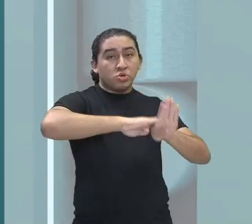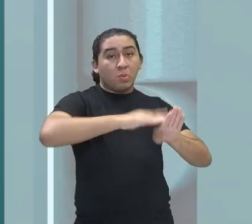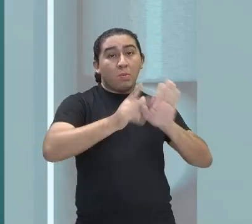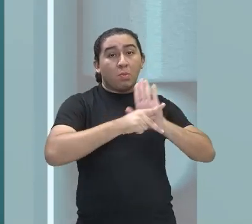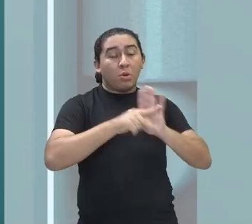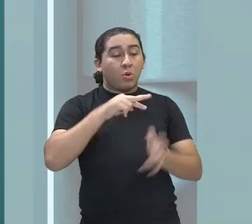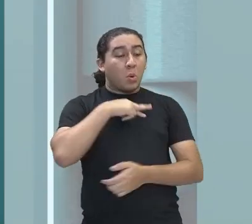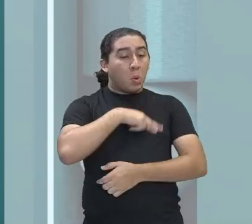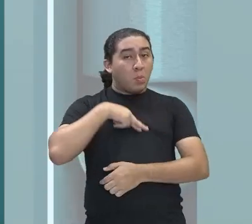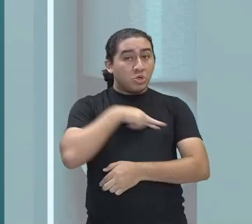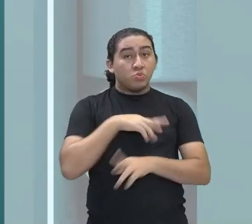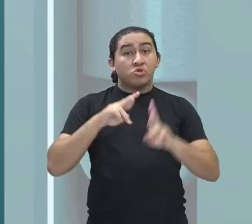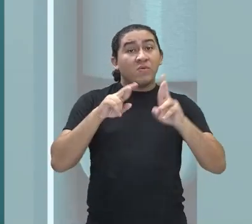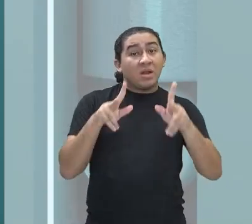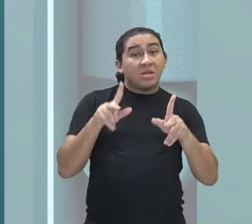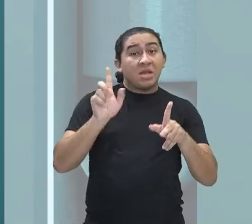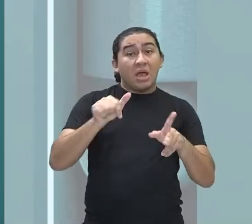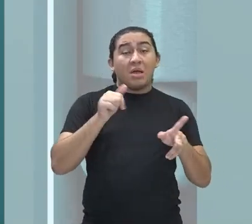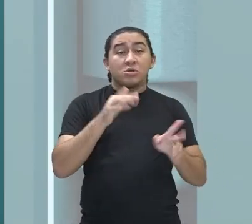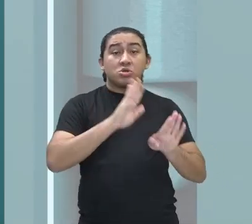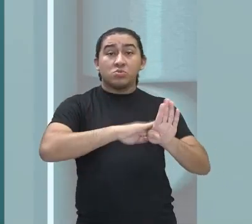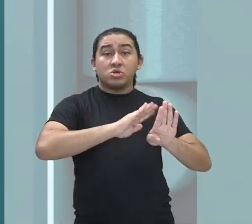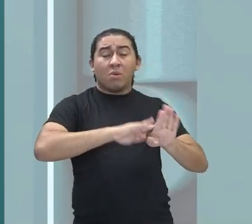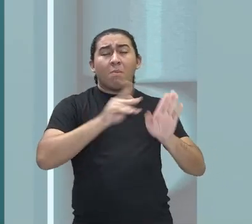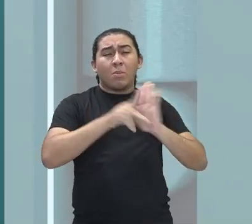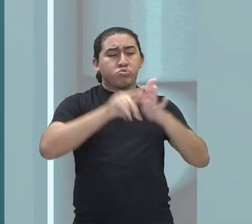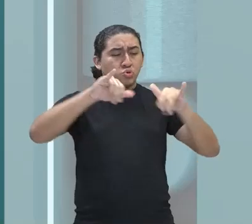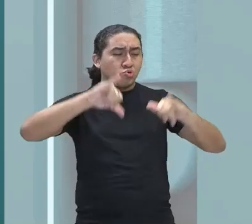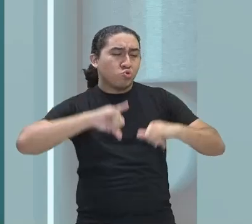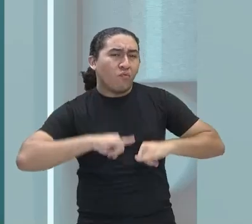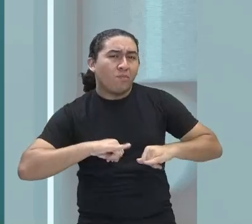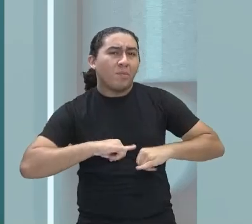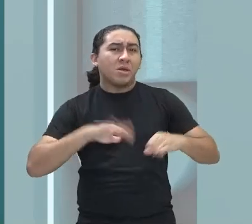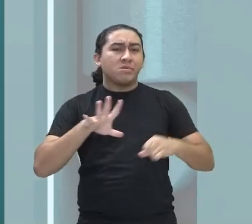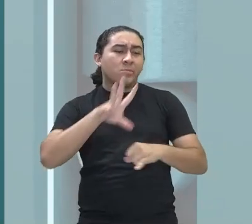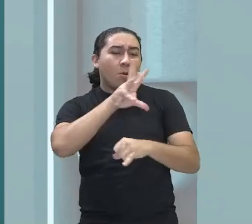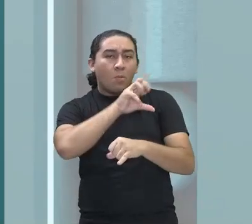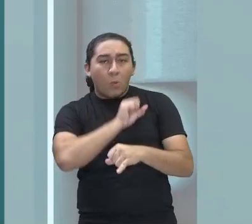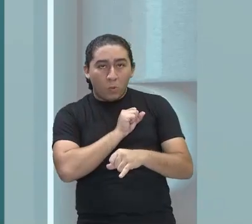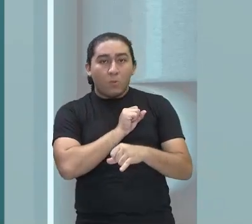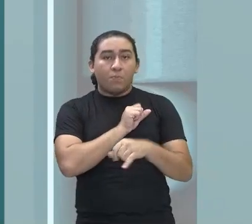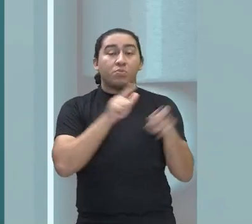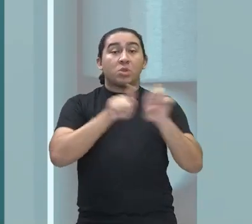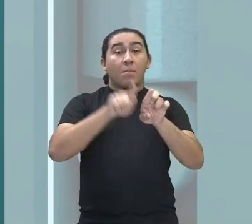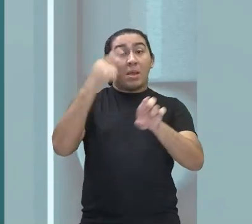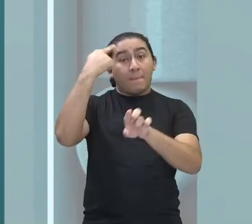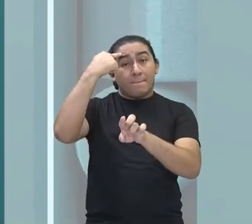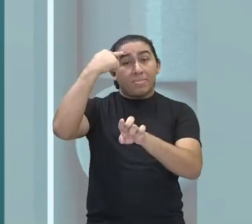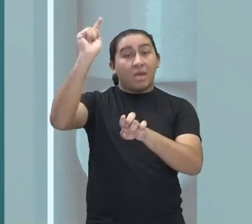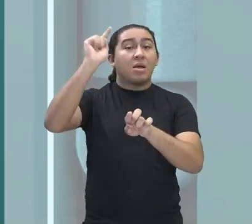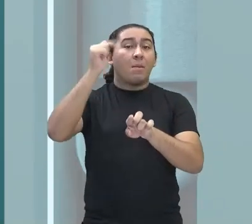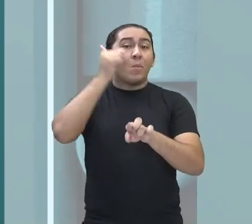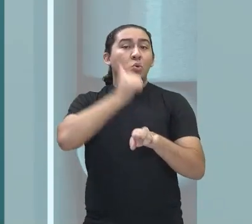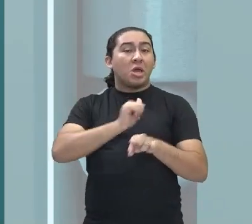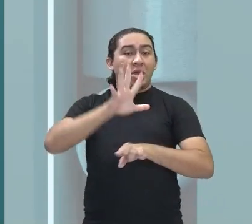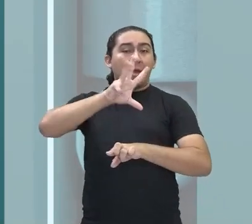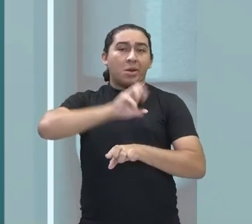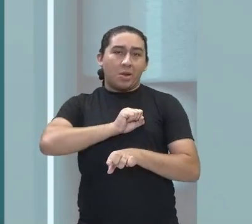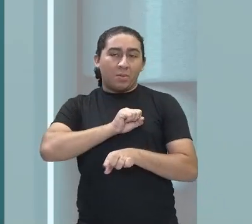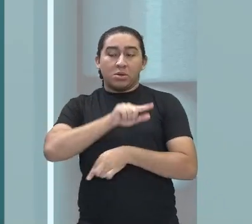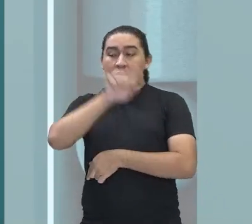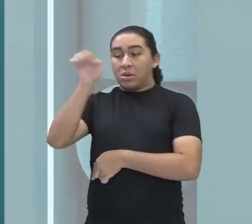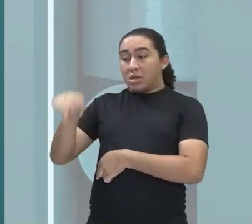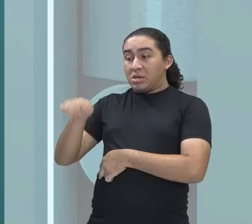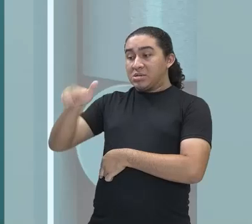do romantismo é aquela subjetividade do sofrimento amoroso, da idealização da mulher amada. No simbolismo é